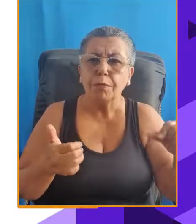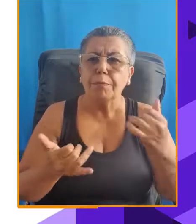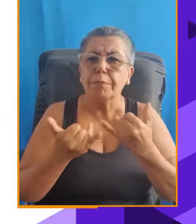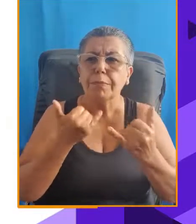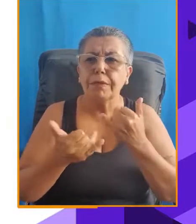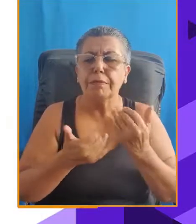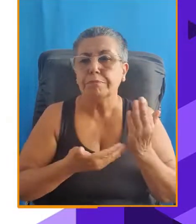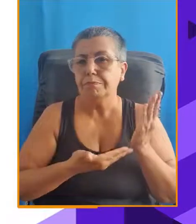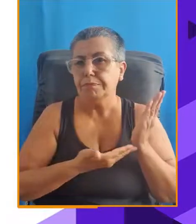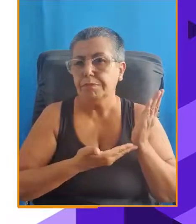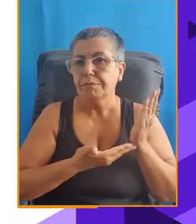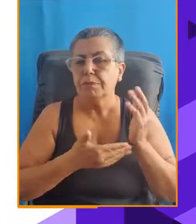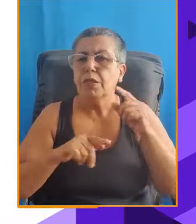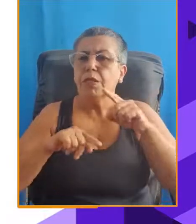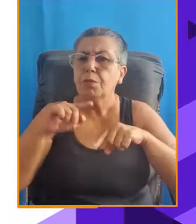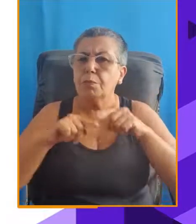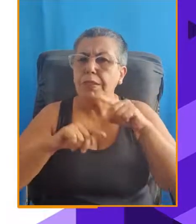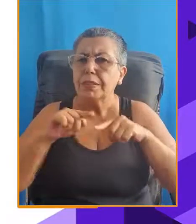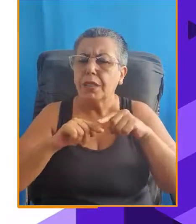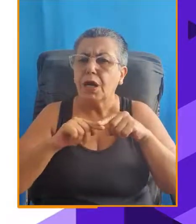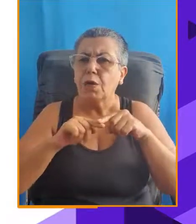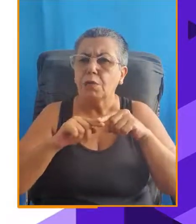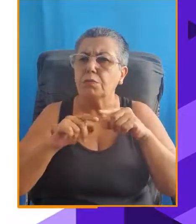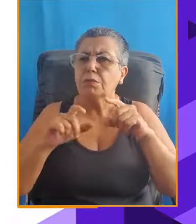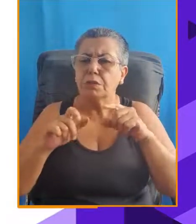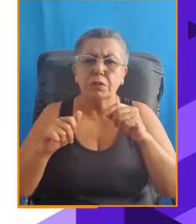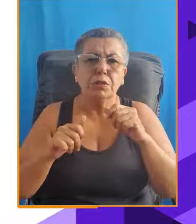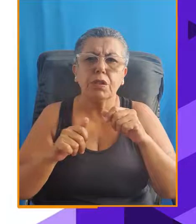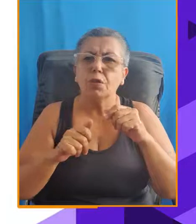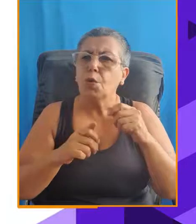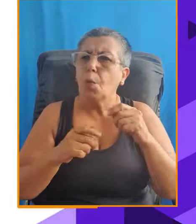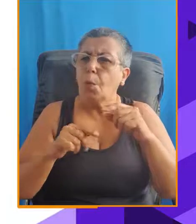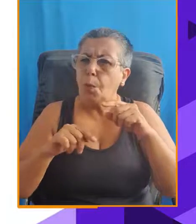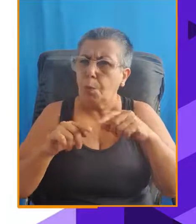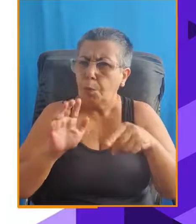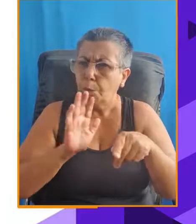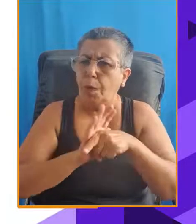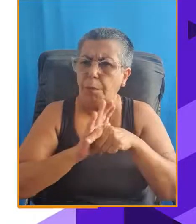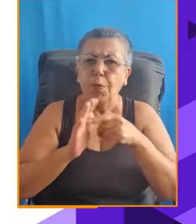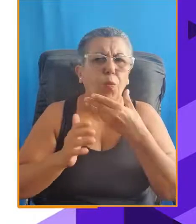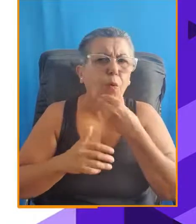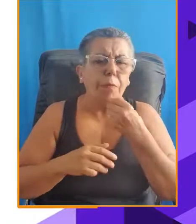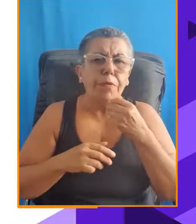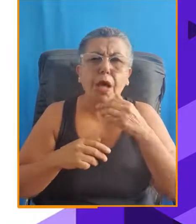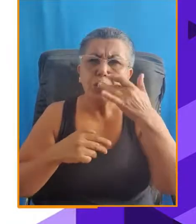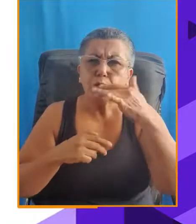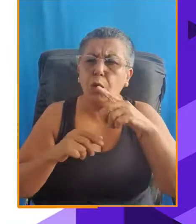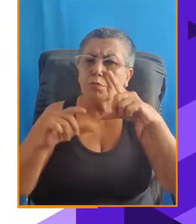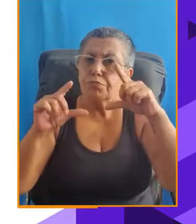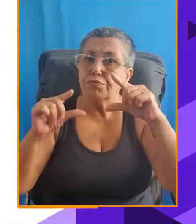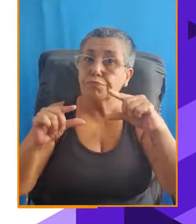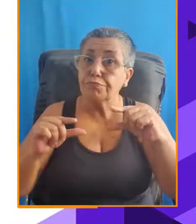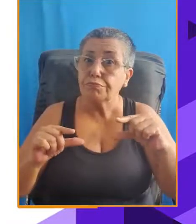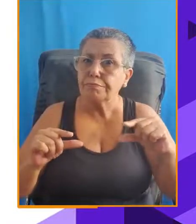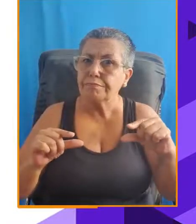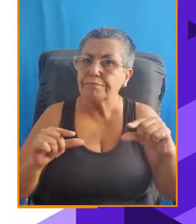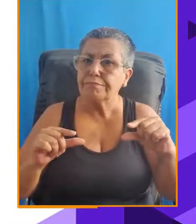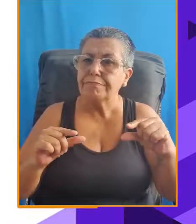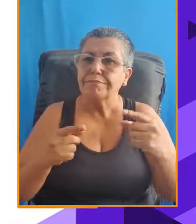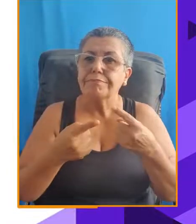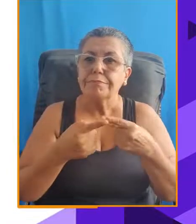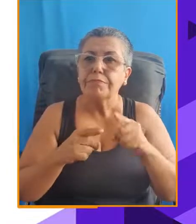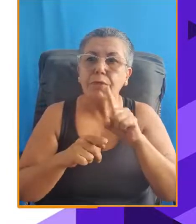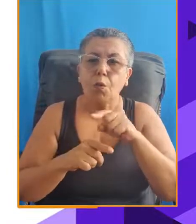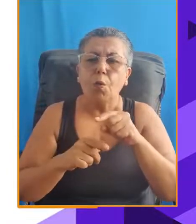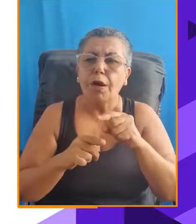Por exemplo, no material dessa linha de produtos masculinos, as cores estão menos saturadas.